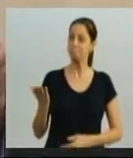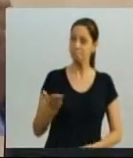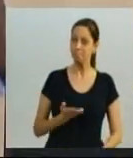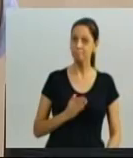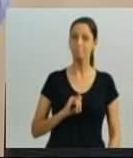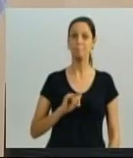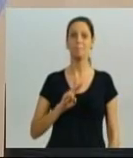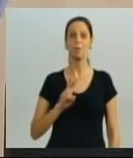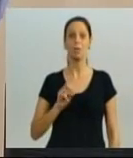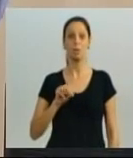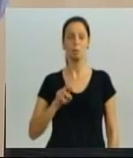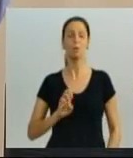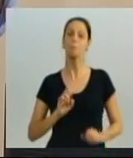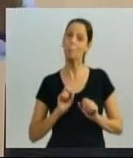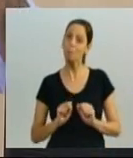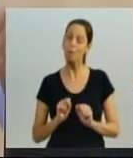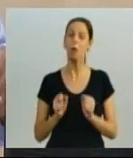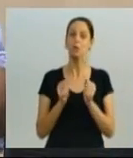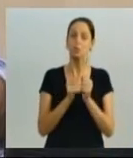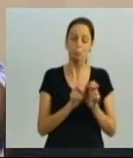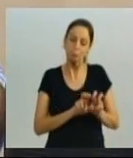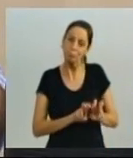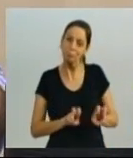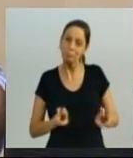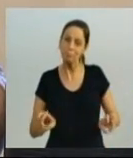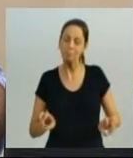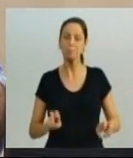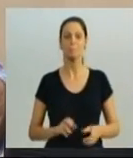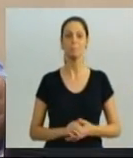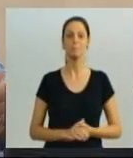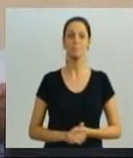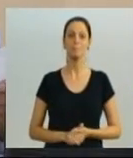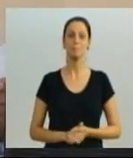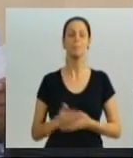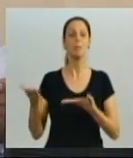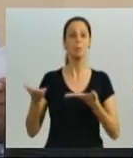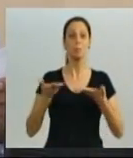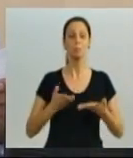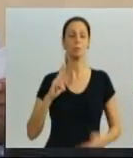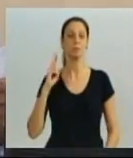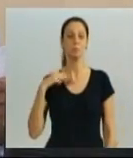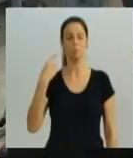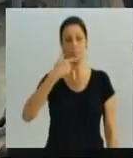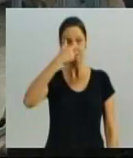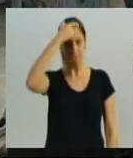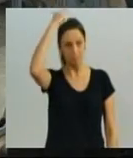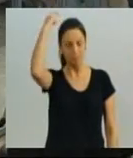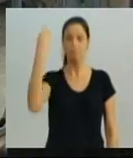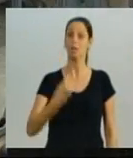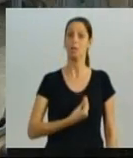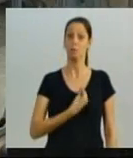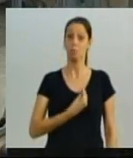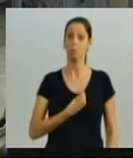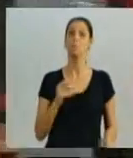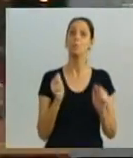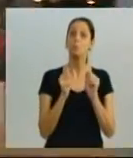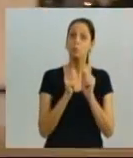nos fazer companhia, senta aqui. Convido o vereador Adriano Pereira a estar conosco